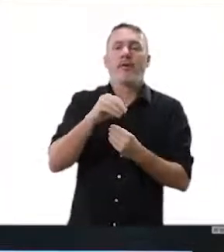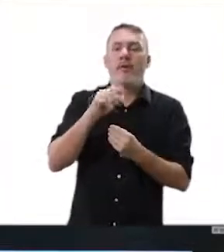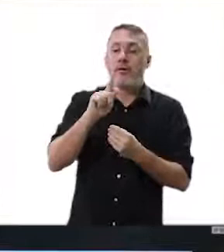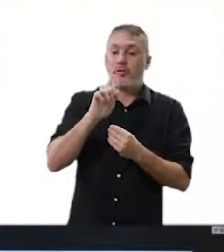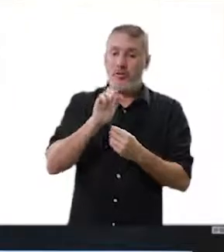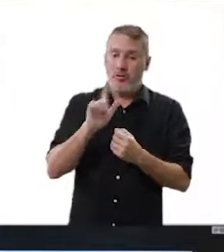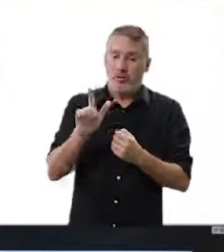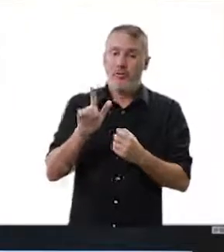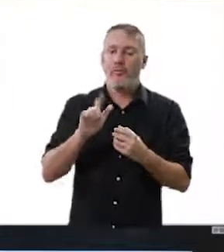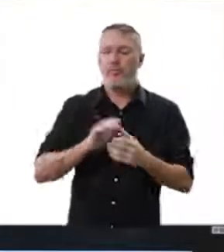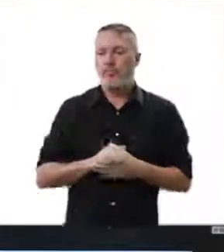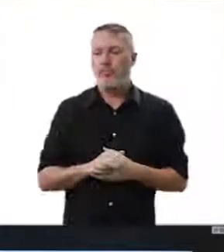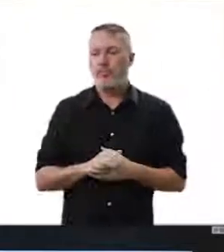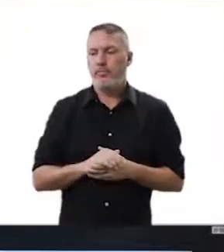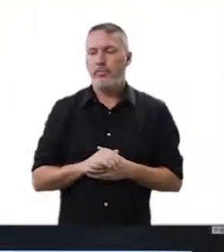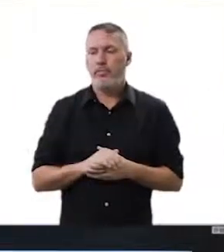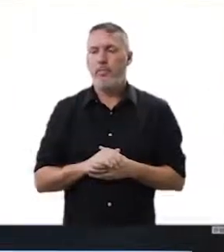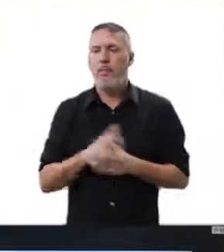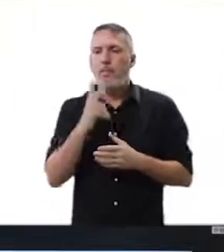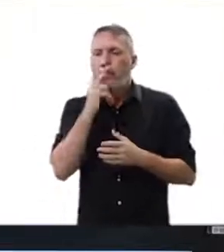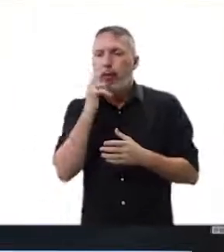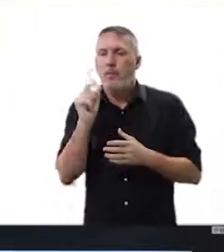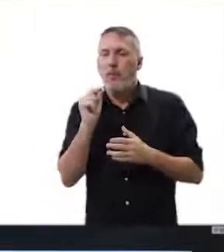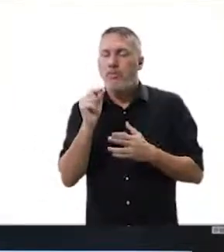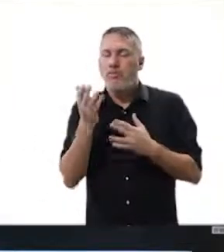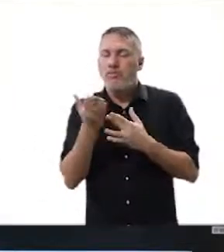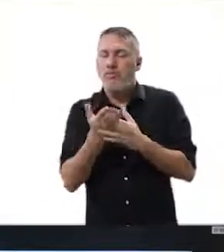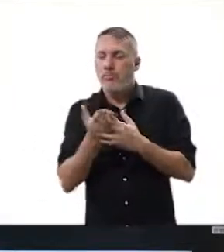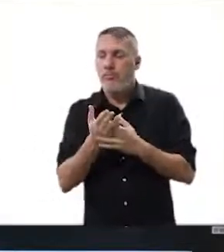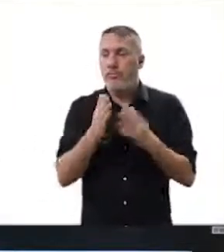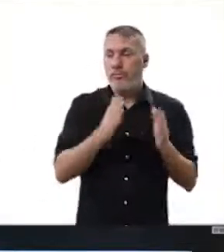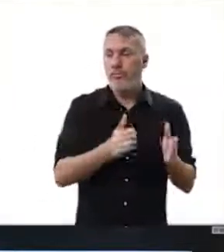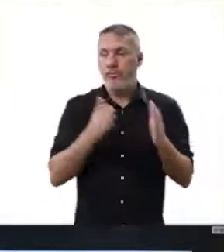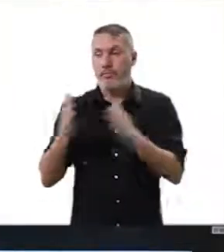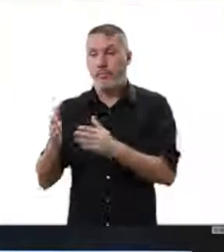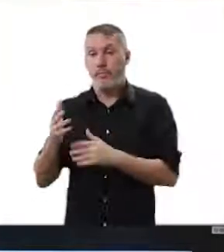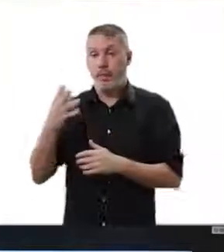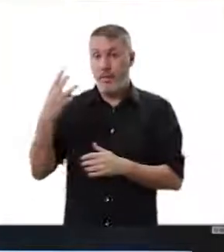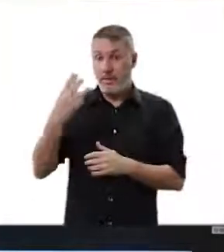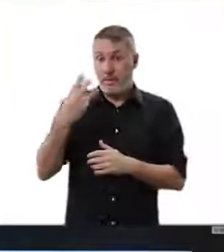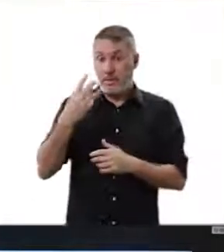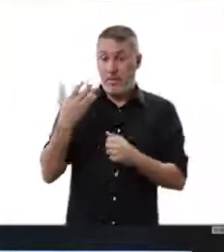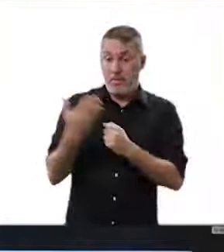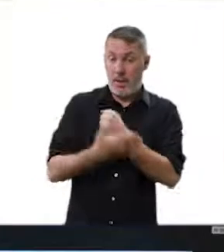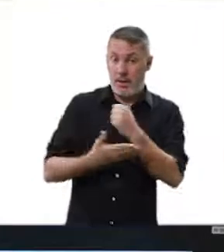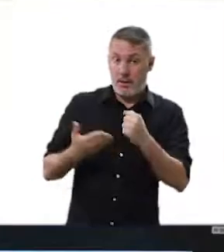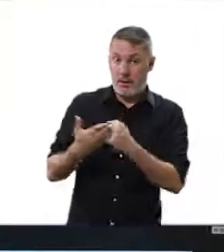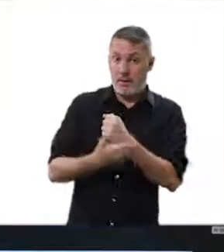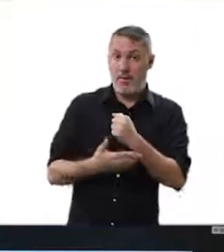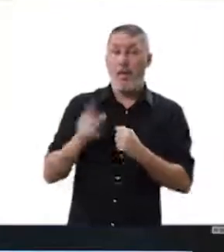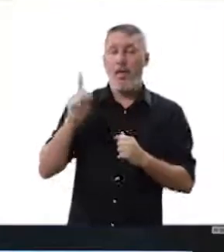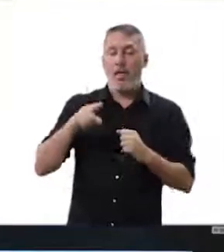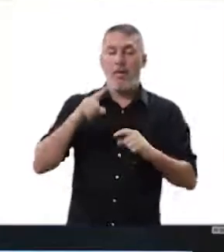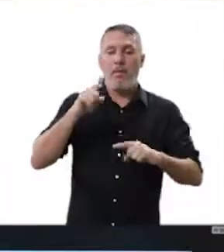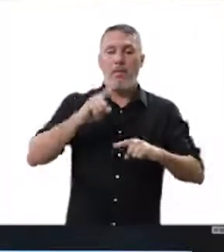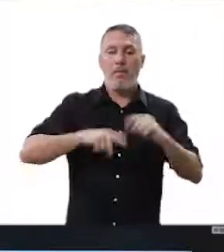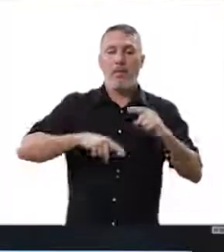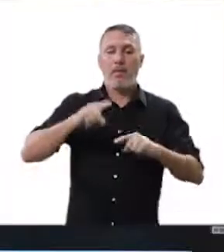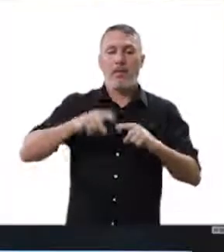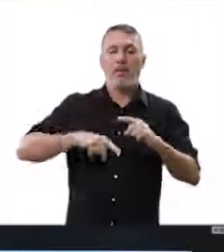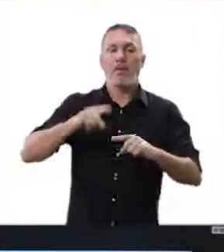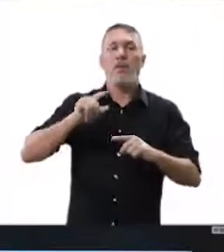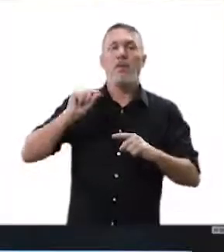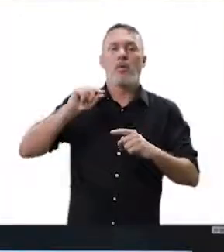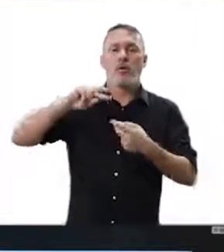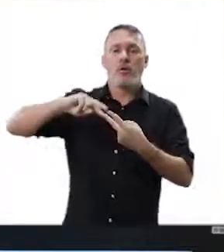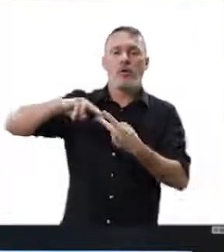célula. Por quê? O nosso DNA, pessoal, ele é dividido em pedacinhos que a gente chama de gene. E são esses